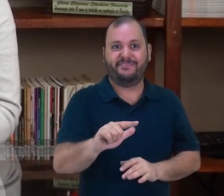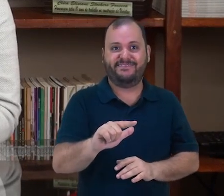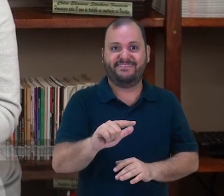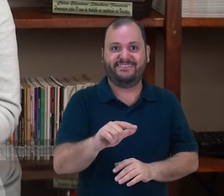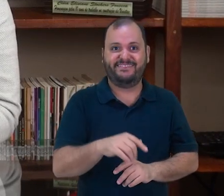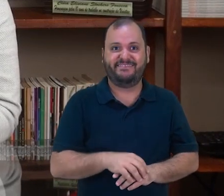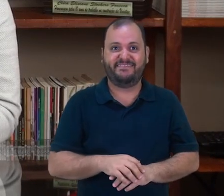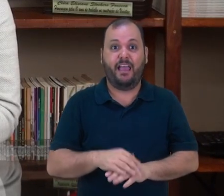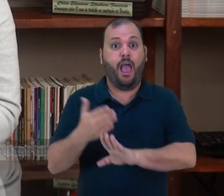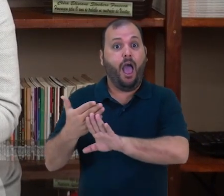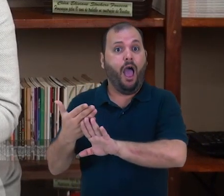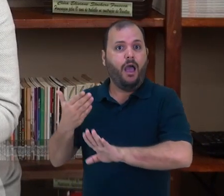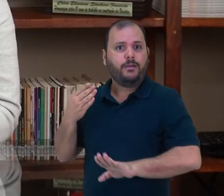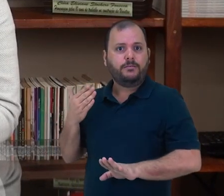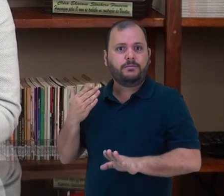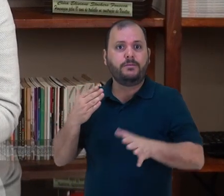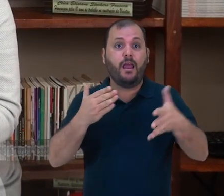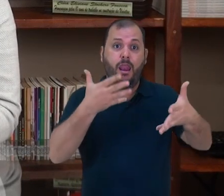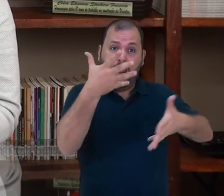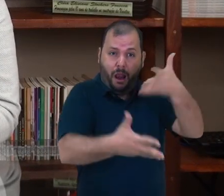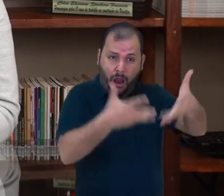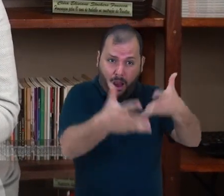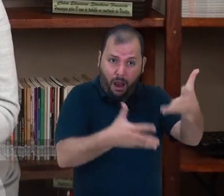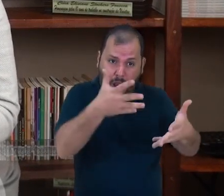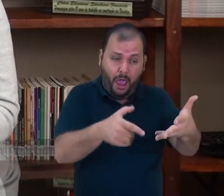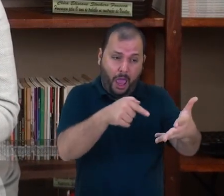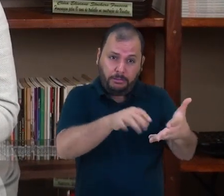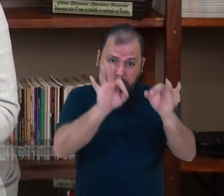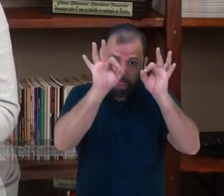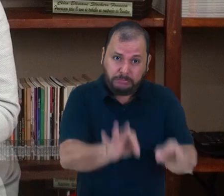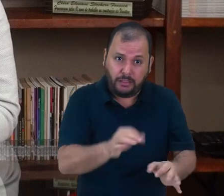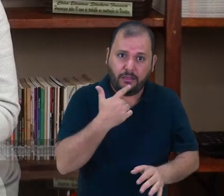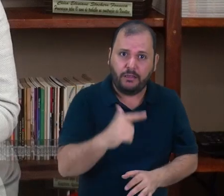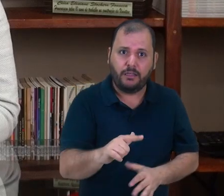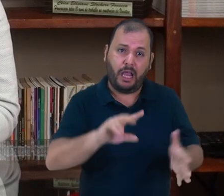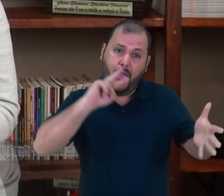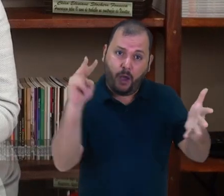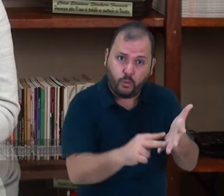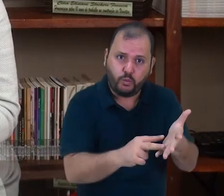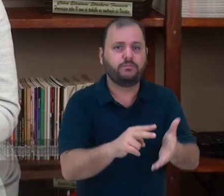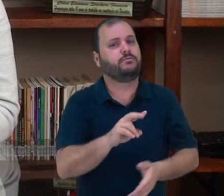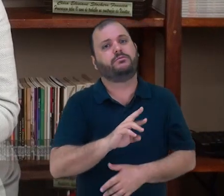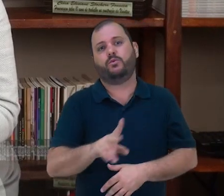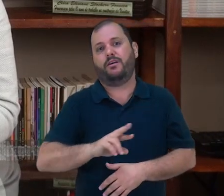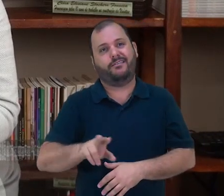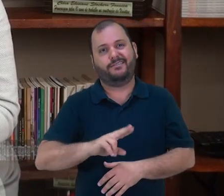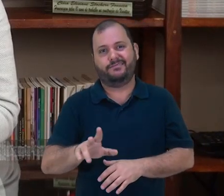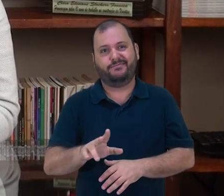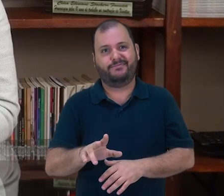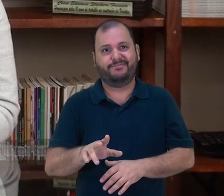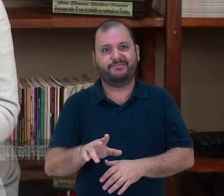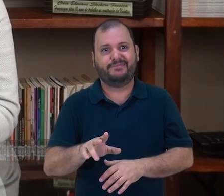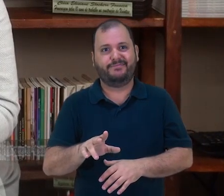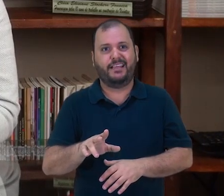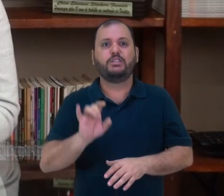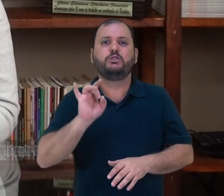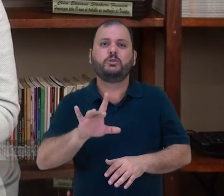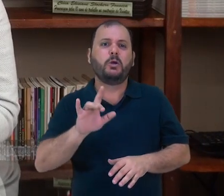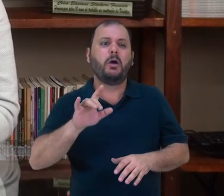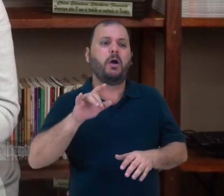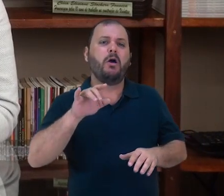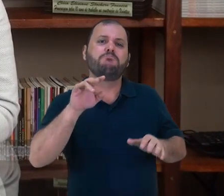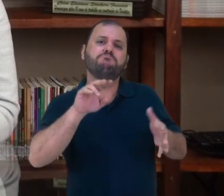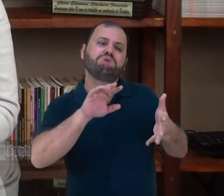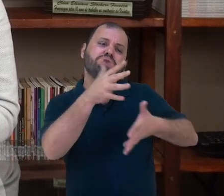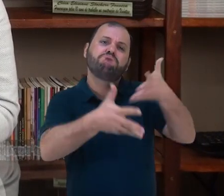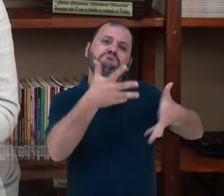considerada uma língua aqui em nosso país. E sim, um tipo de linguagem que se utilizava de sinais. Isso é